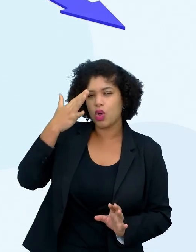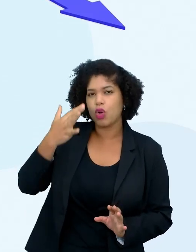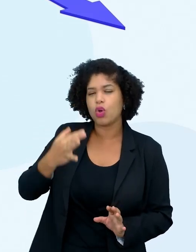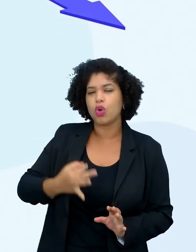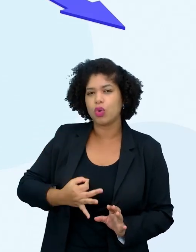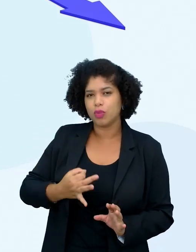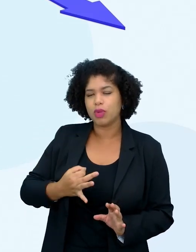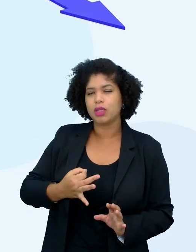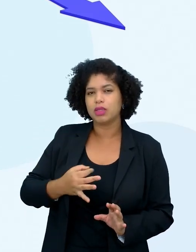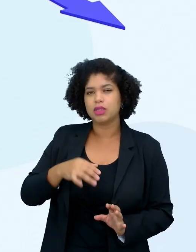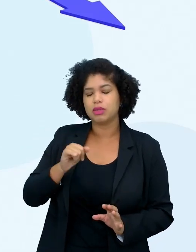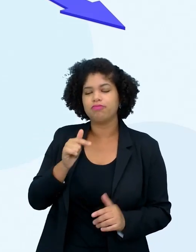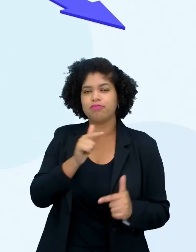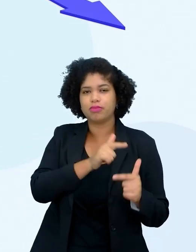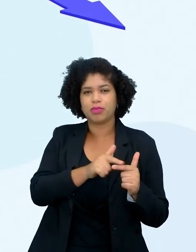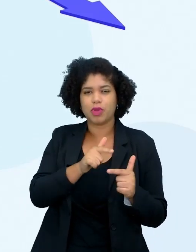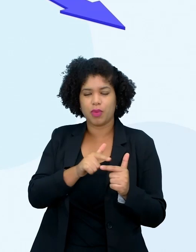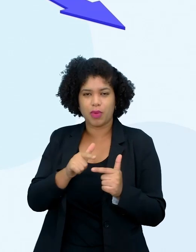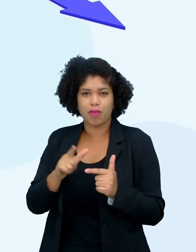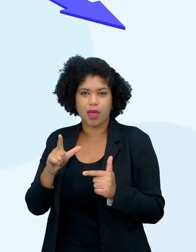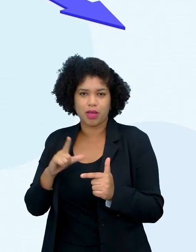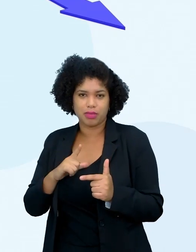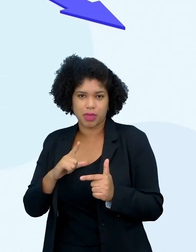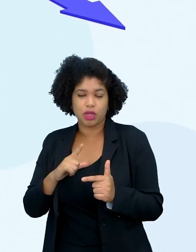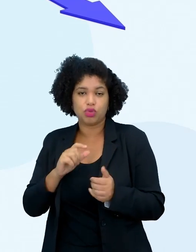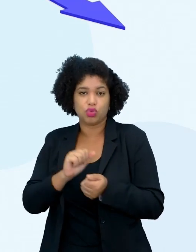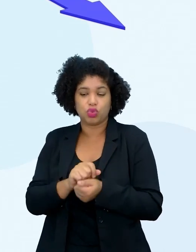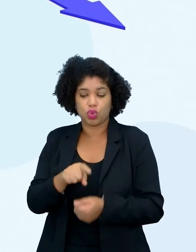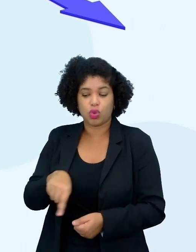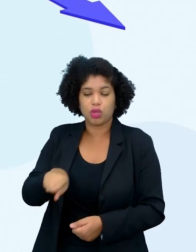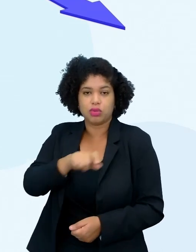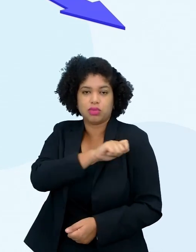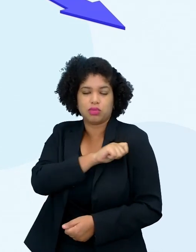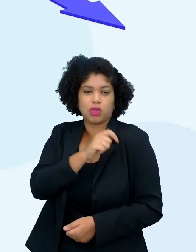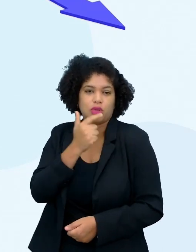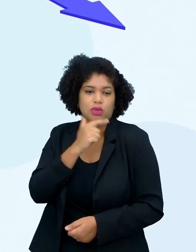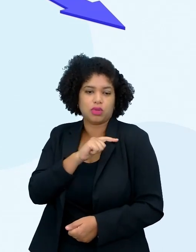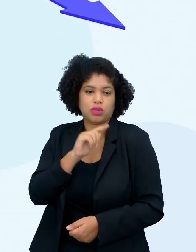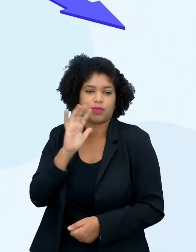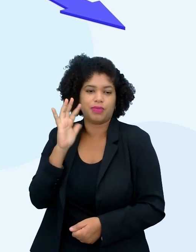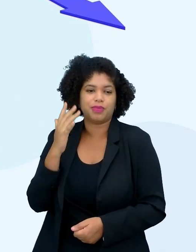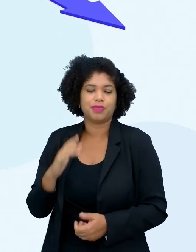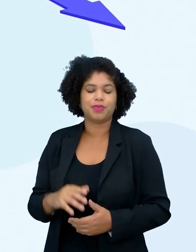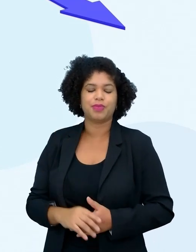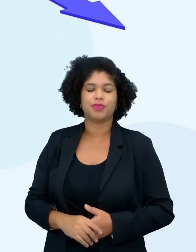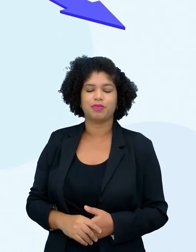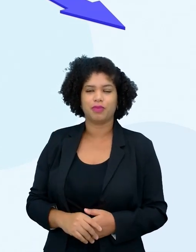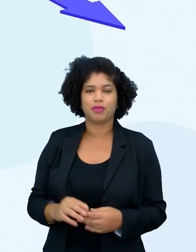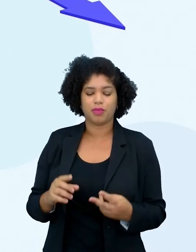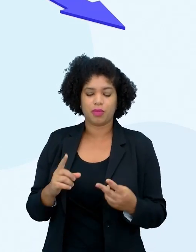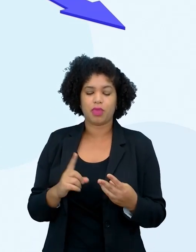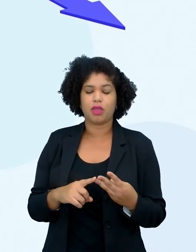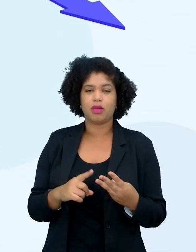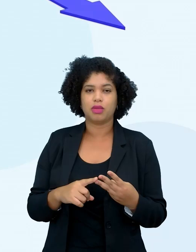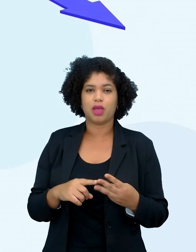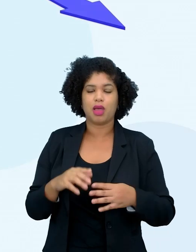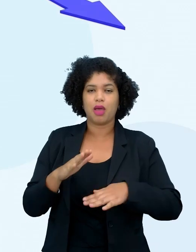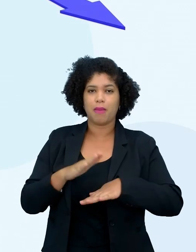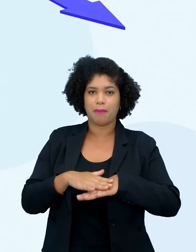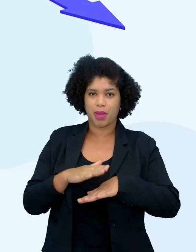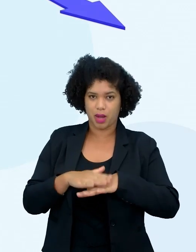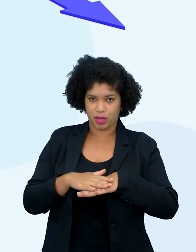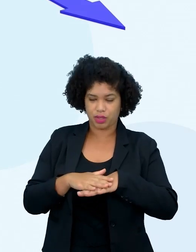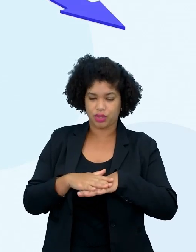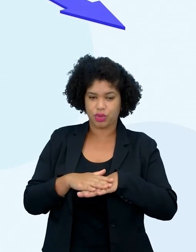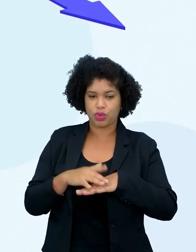o problema, né, com os estudantes. E depois a gente vai trazer aí um modo prático, né, com as habilidades do sexto ano. Essa TPC a gente focou